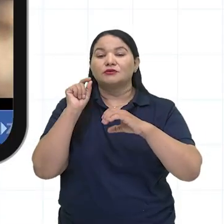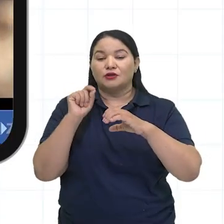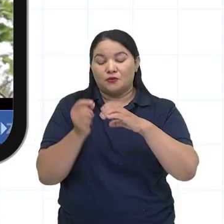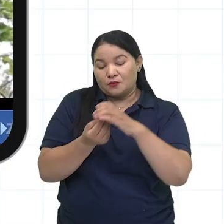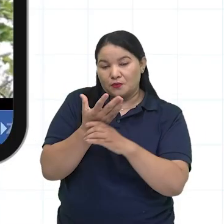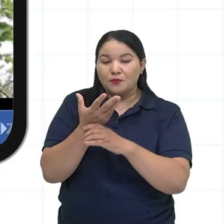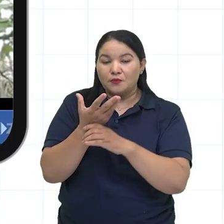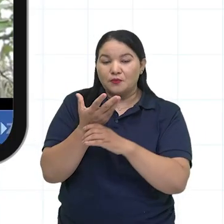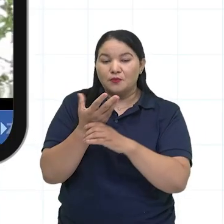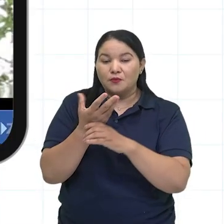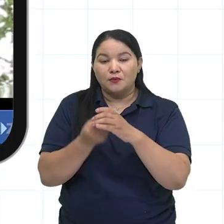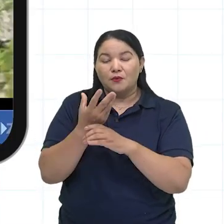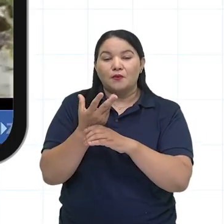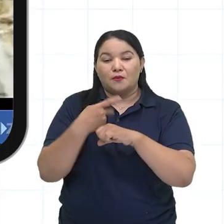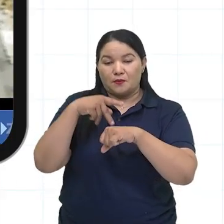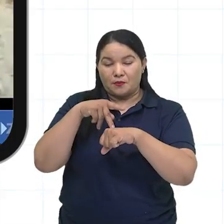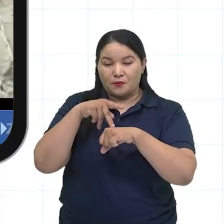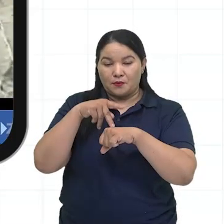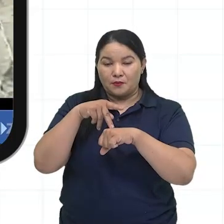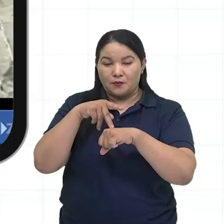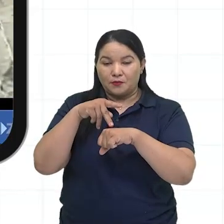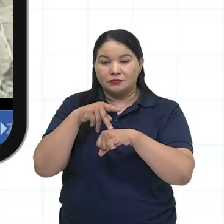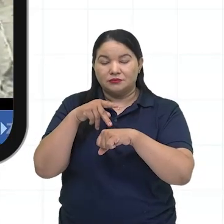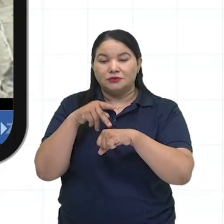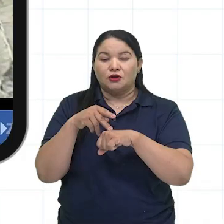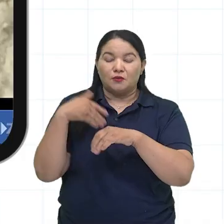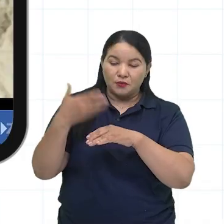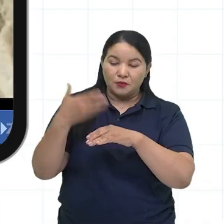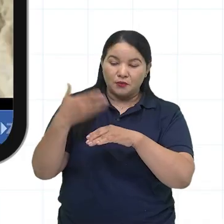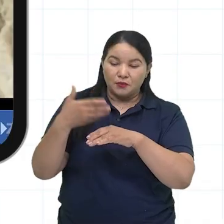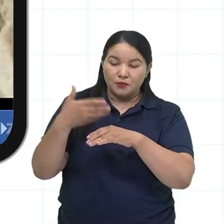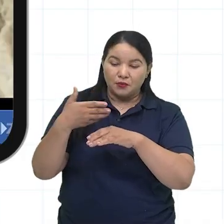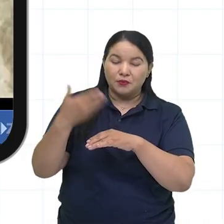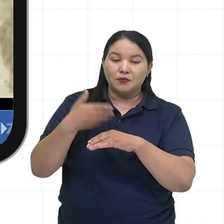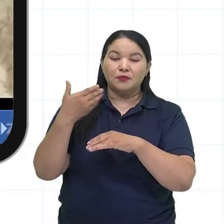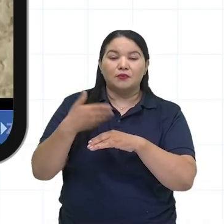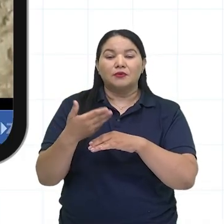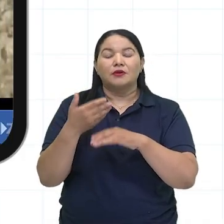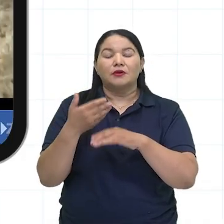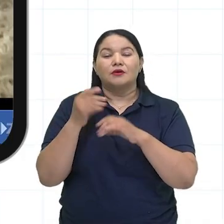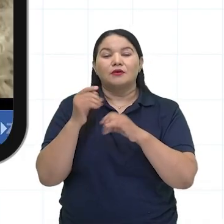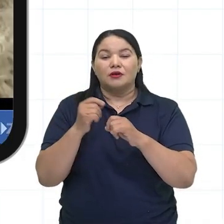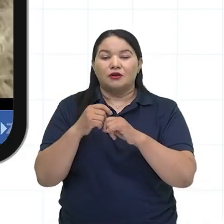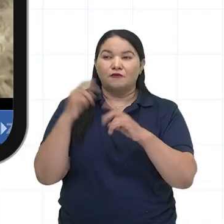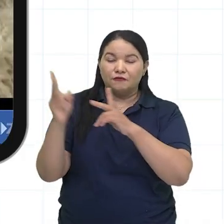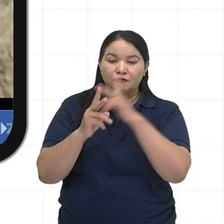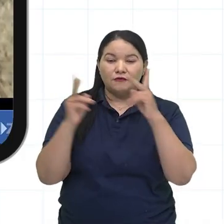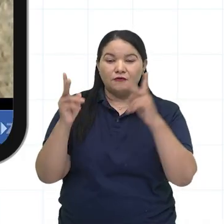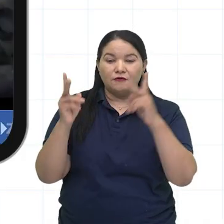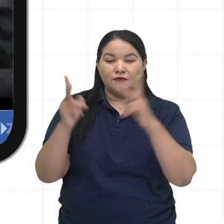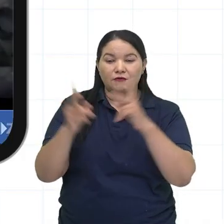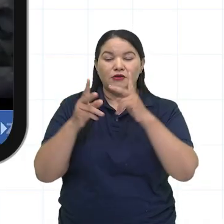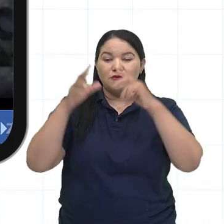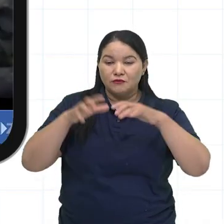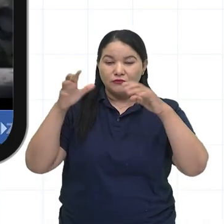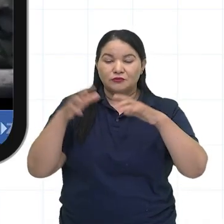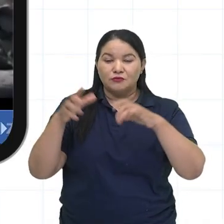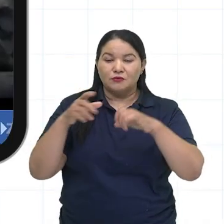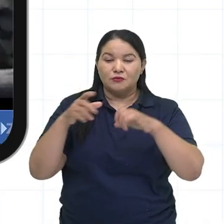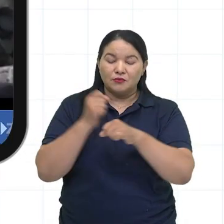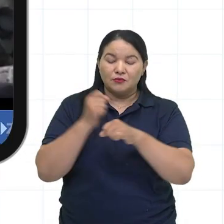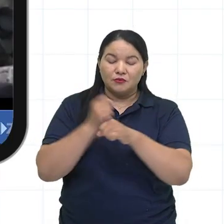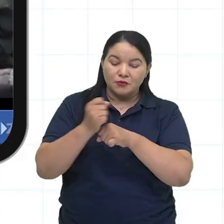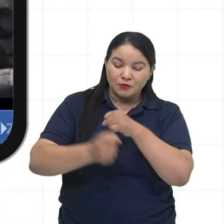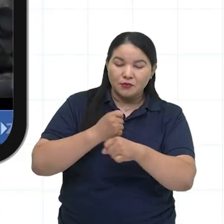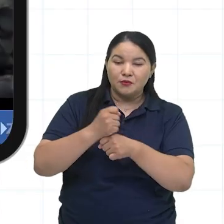que acontece com a ação do vento, da chuva, certo? Do tempo,